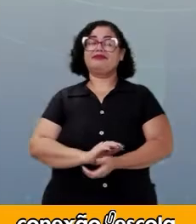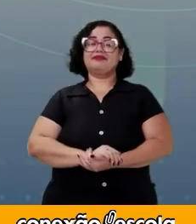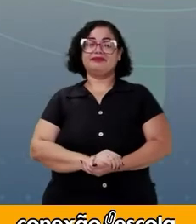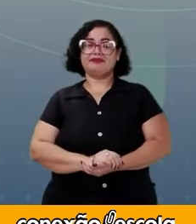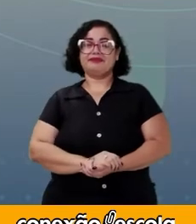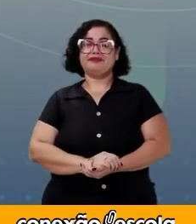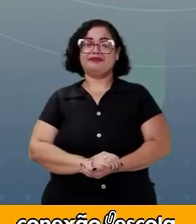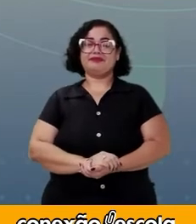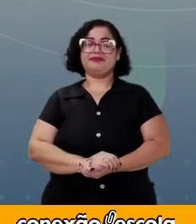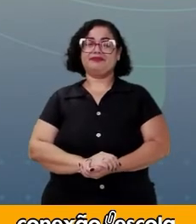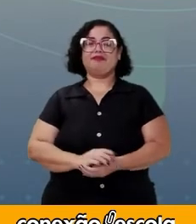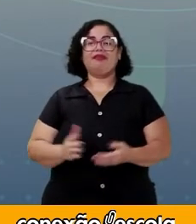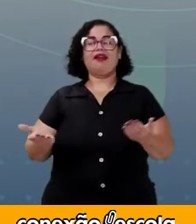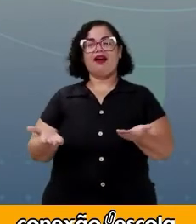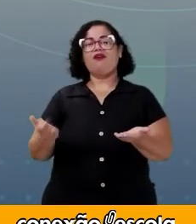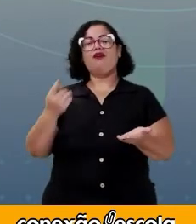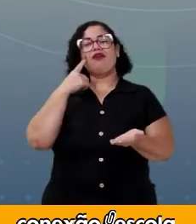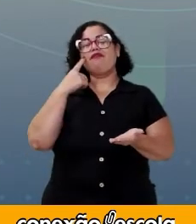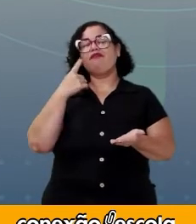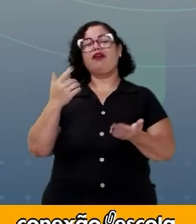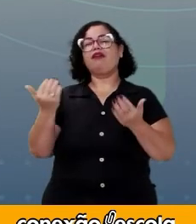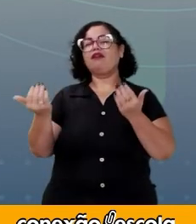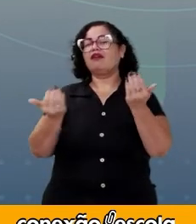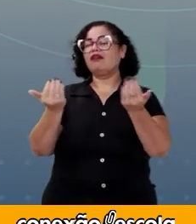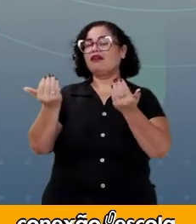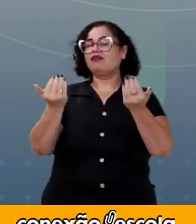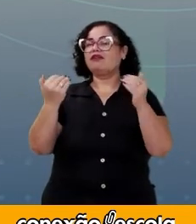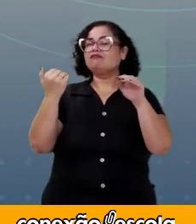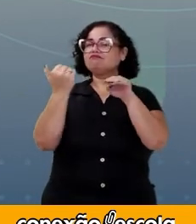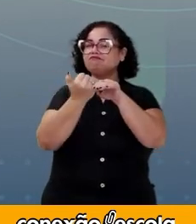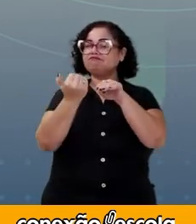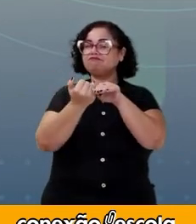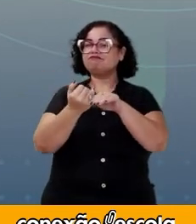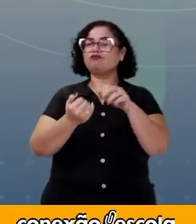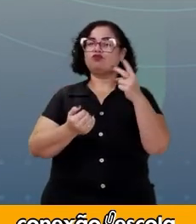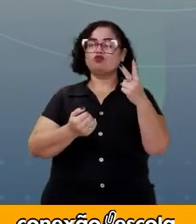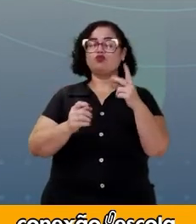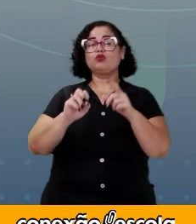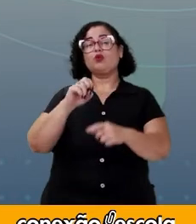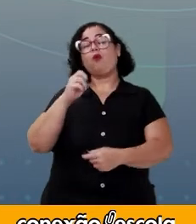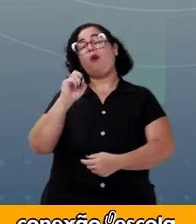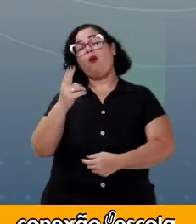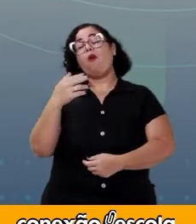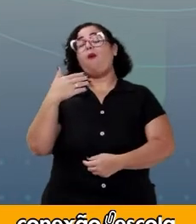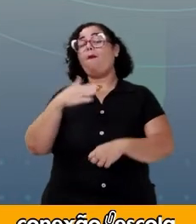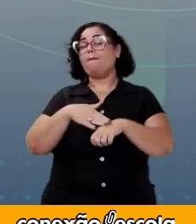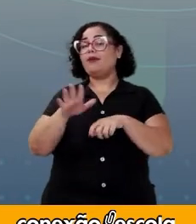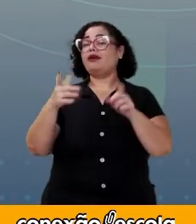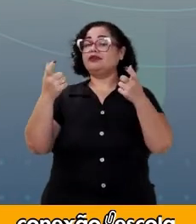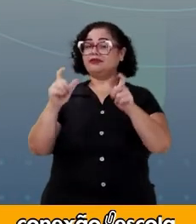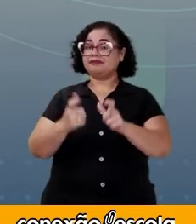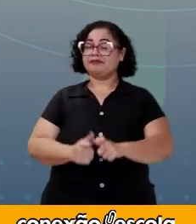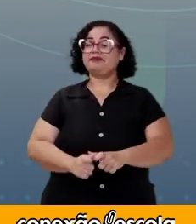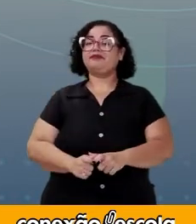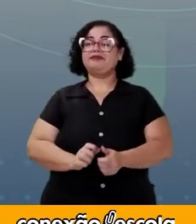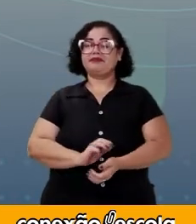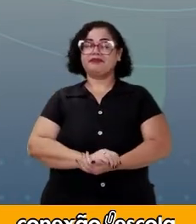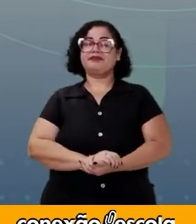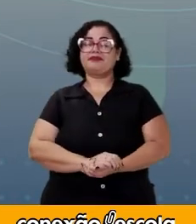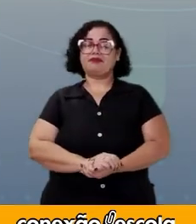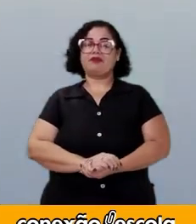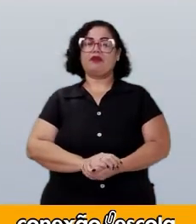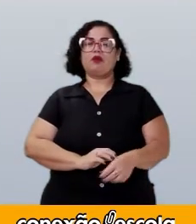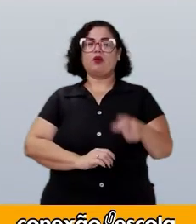quadrado. Agora vamos ver a equivalência de duas ou mais expressões algébricas. Duas ou